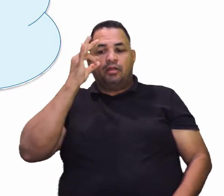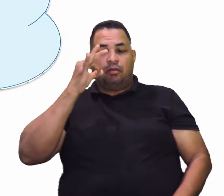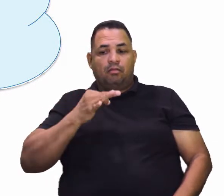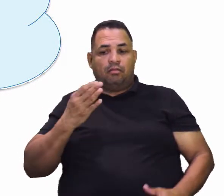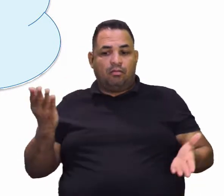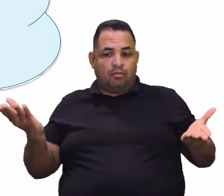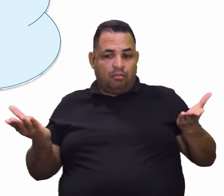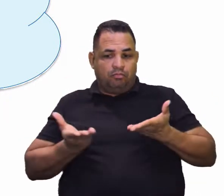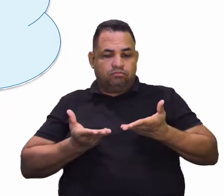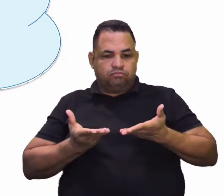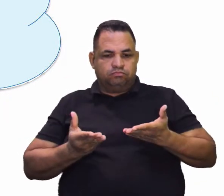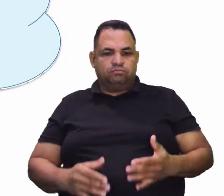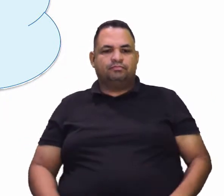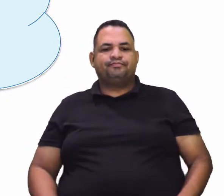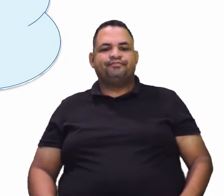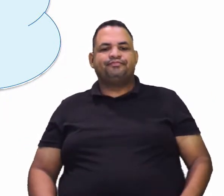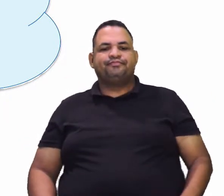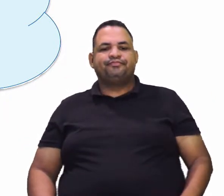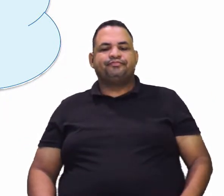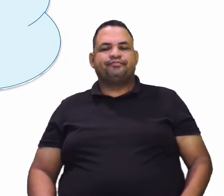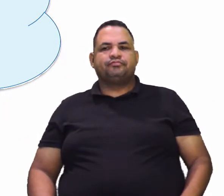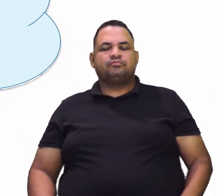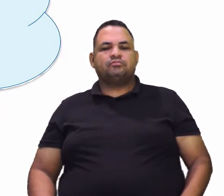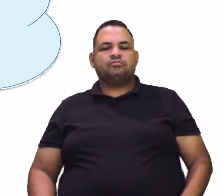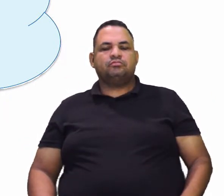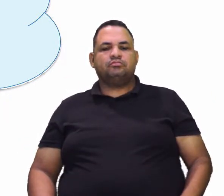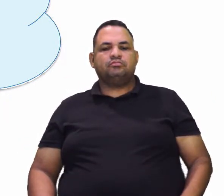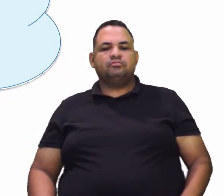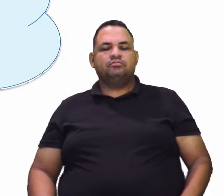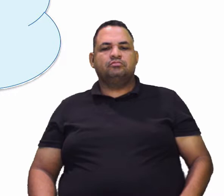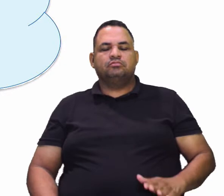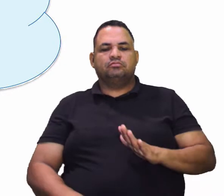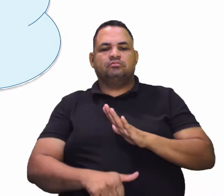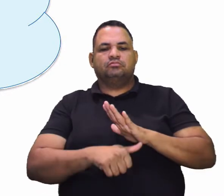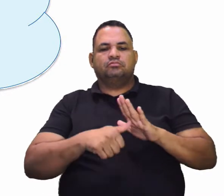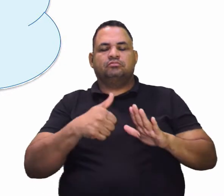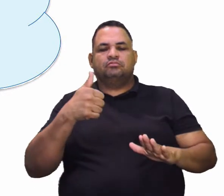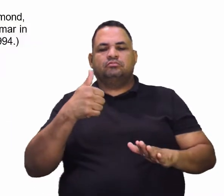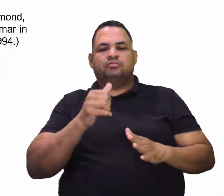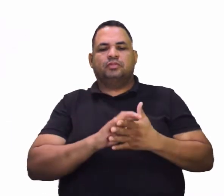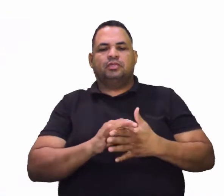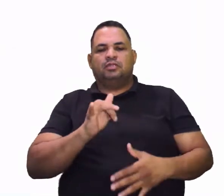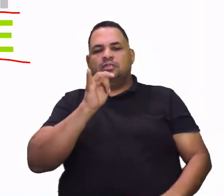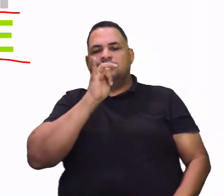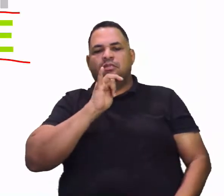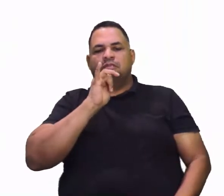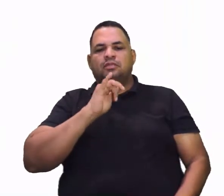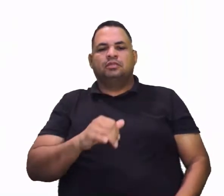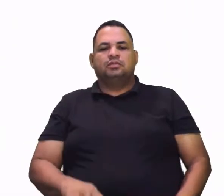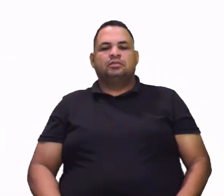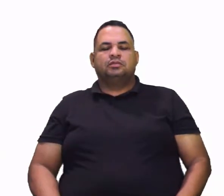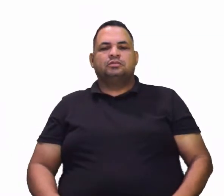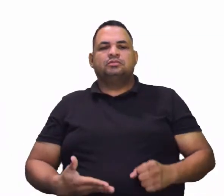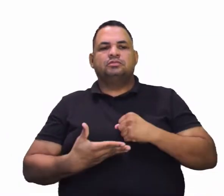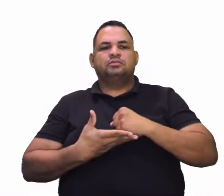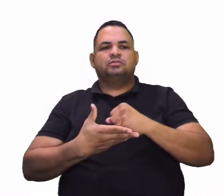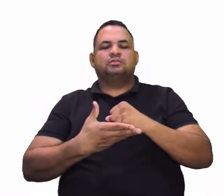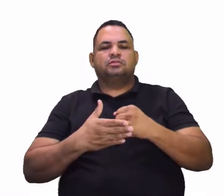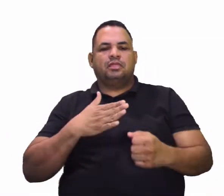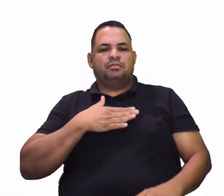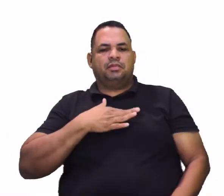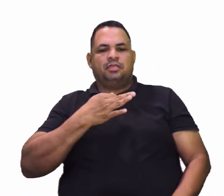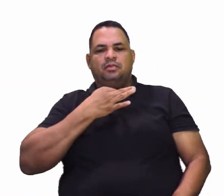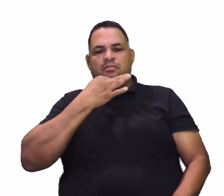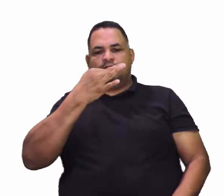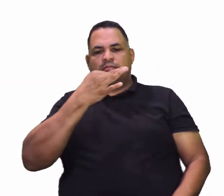fala. Então, lá na nosso primeiro exemplo com o will, isso aqui é baseado na minha opinião, né?